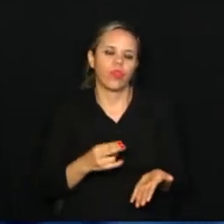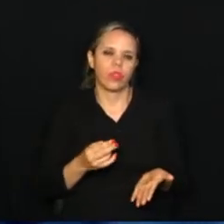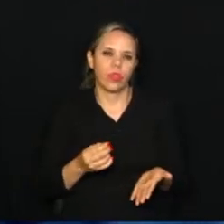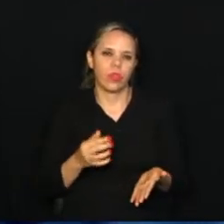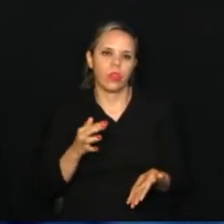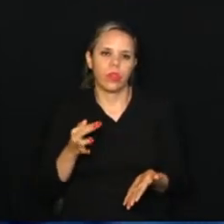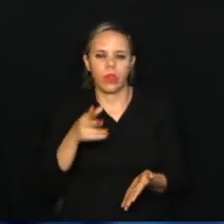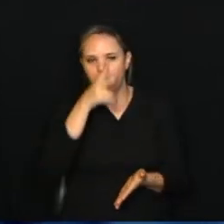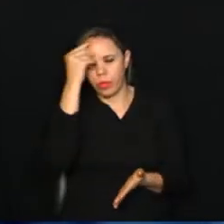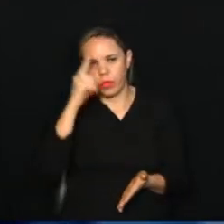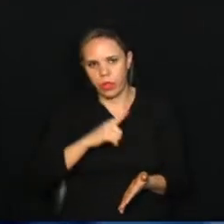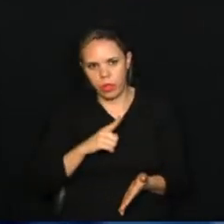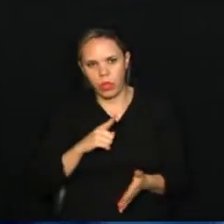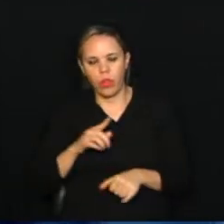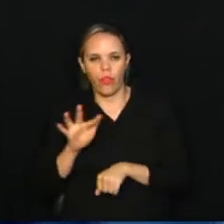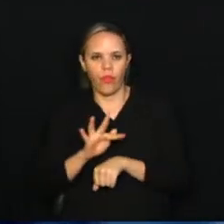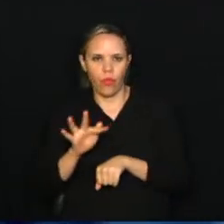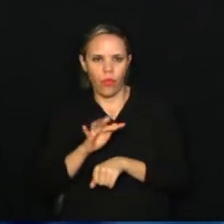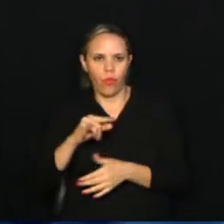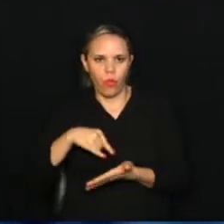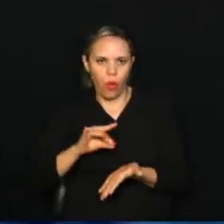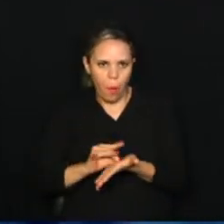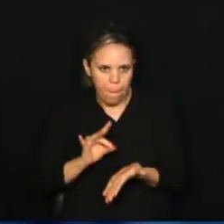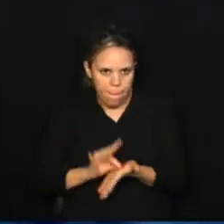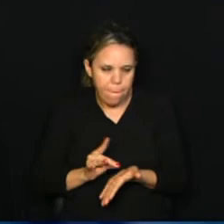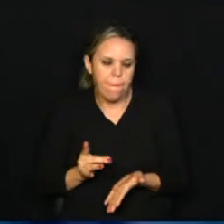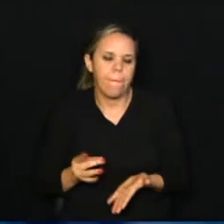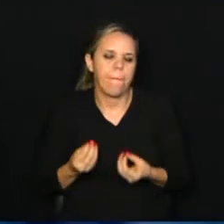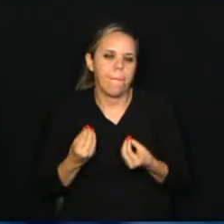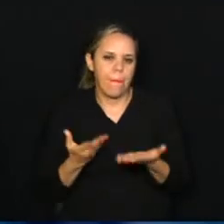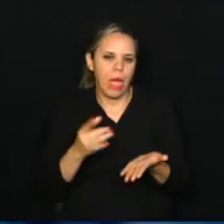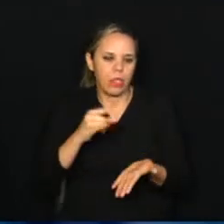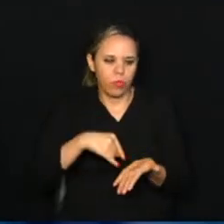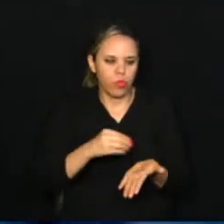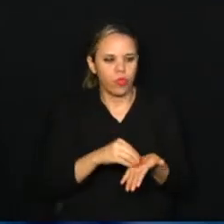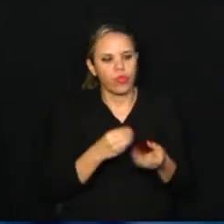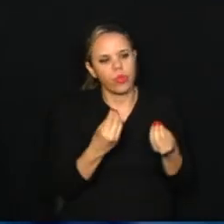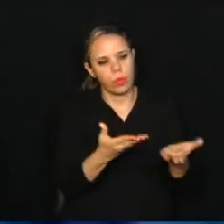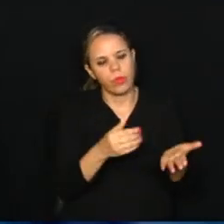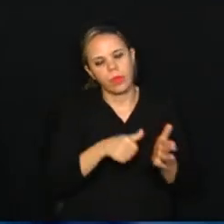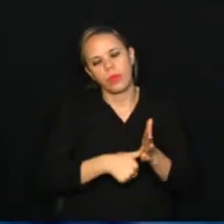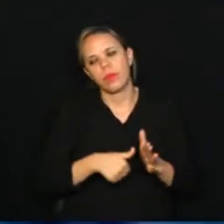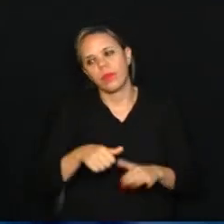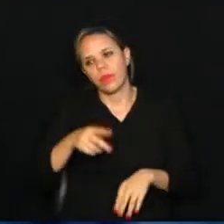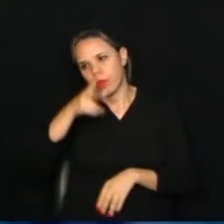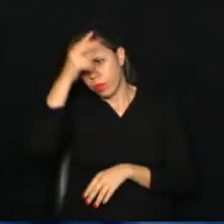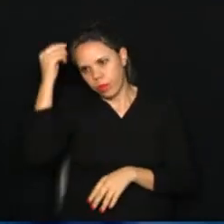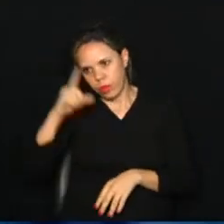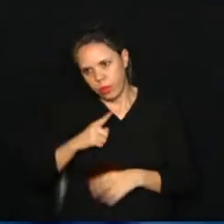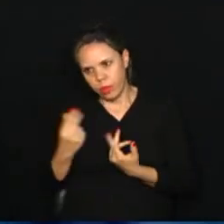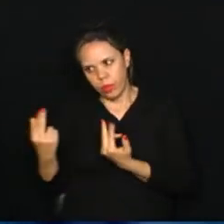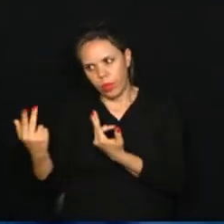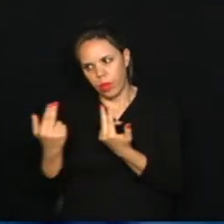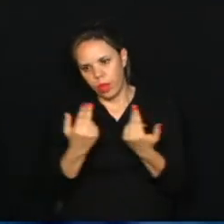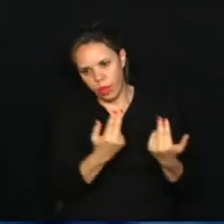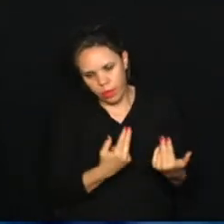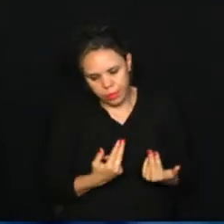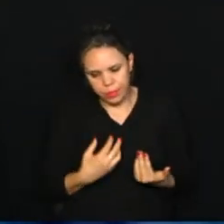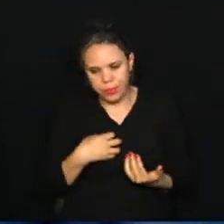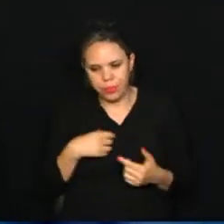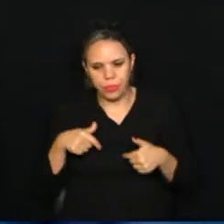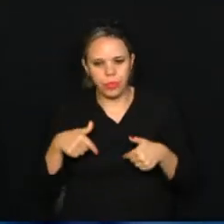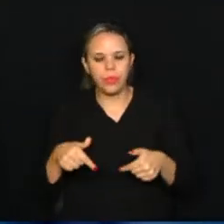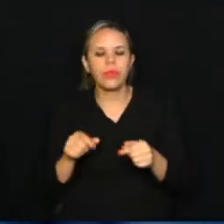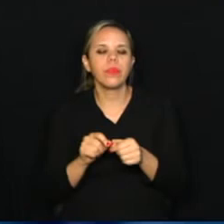prefeitura tem é o protocolo formal, onde você entrega documentos e tudo. A prefeitura tem a mesma forma de